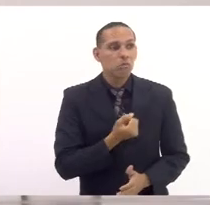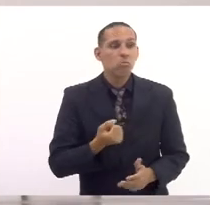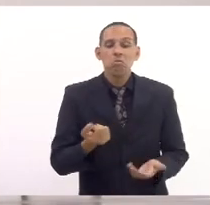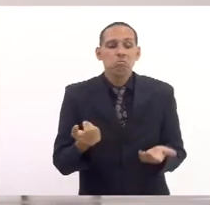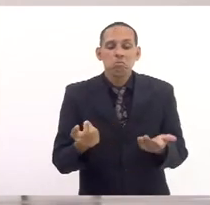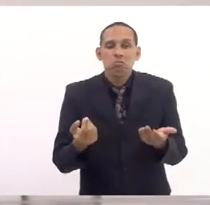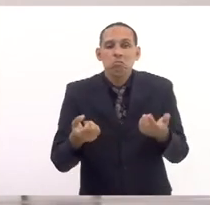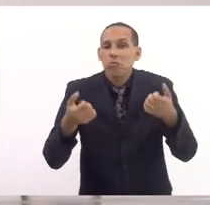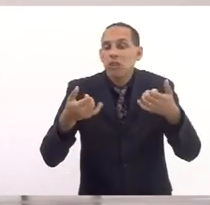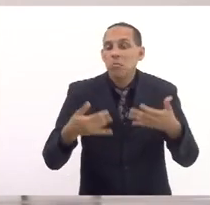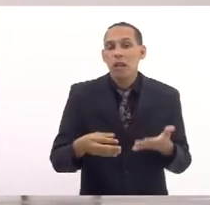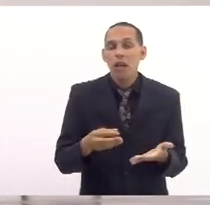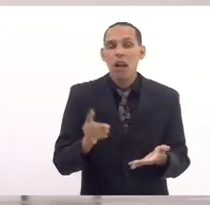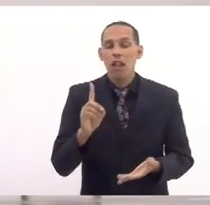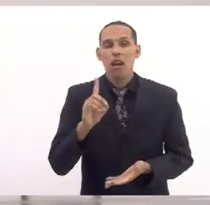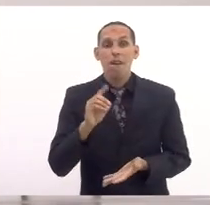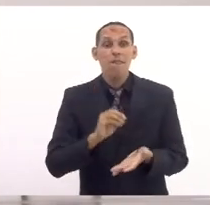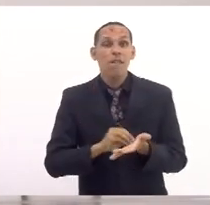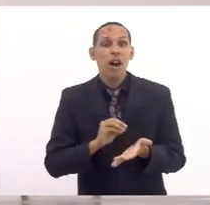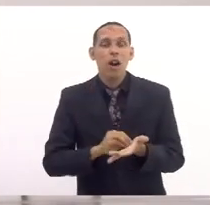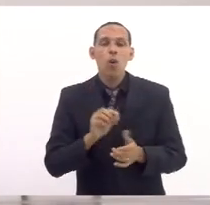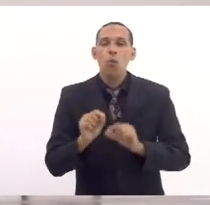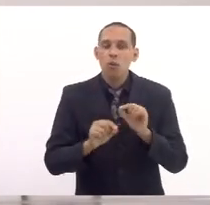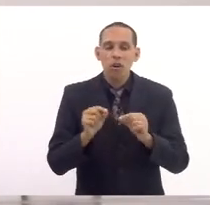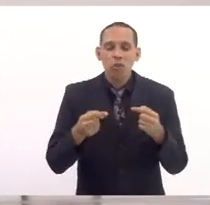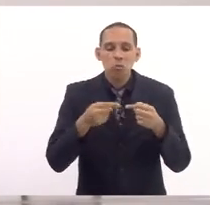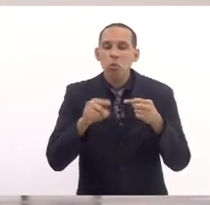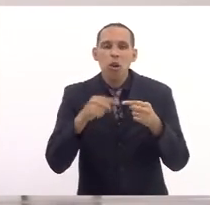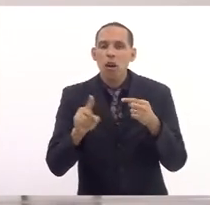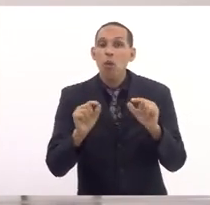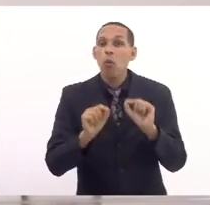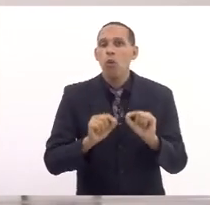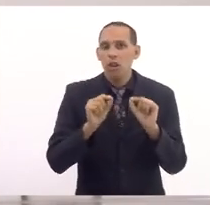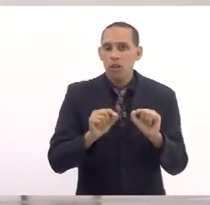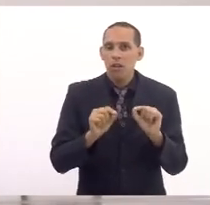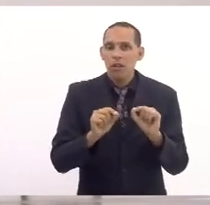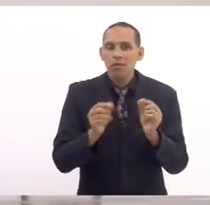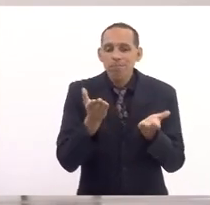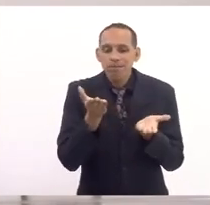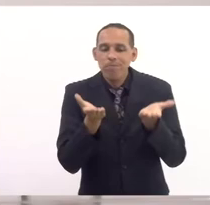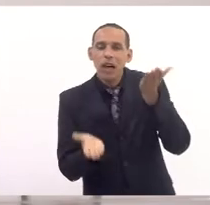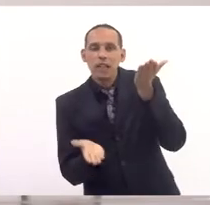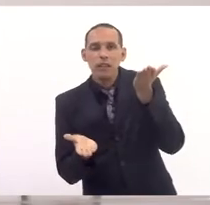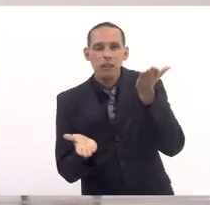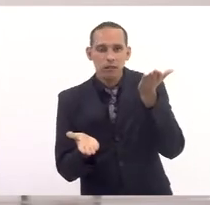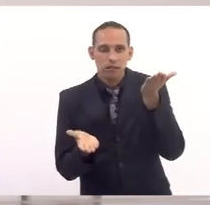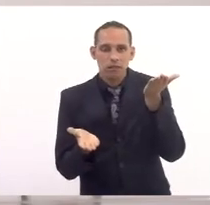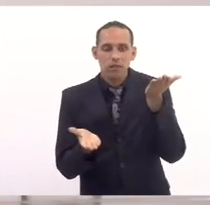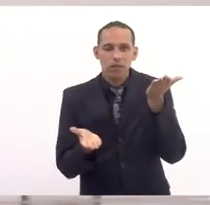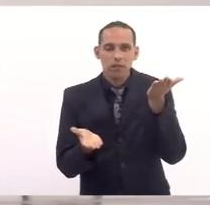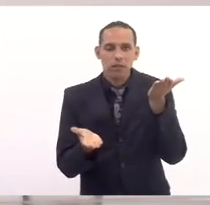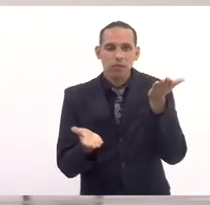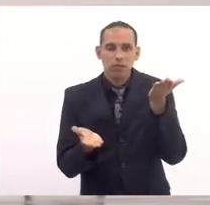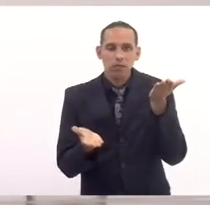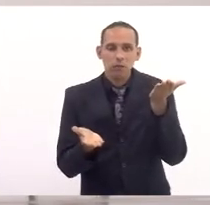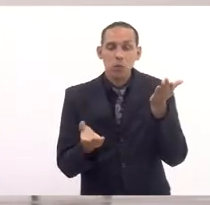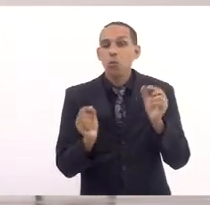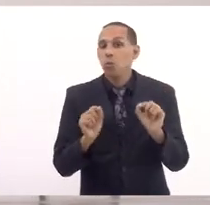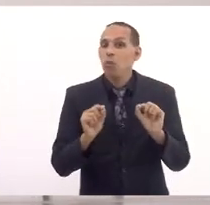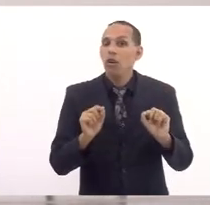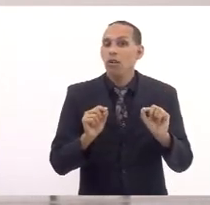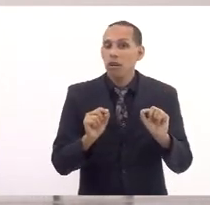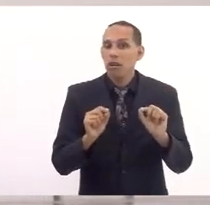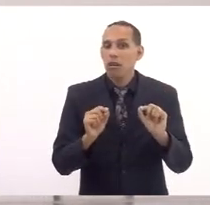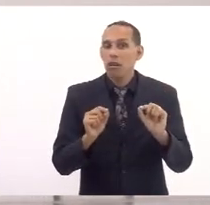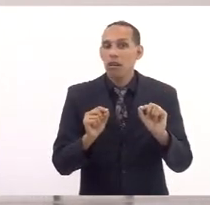justifica, de furto de cabo, não justifica desproporcional ao número